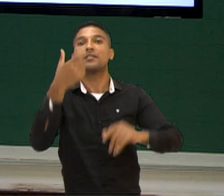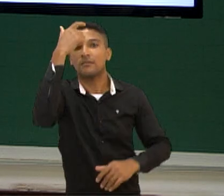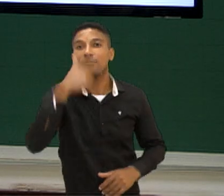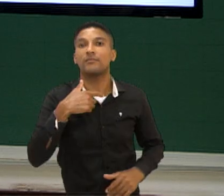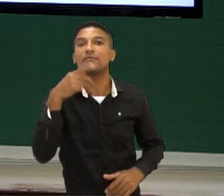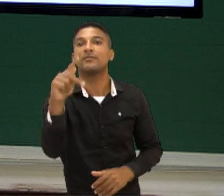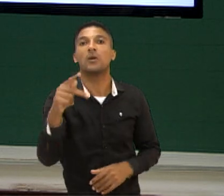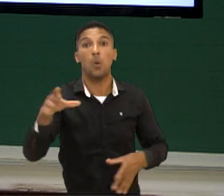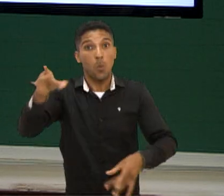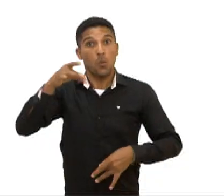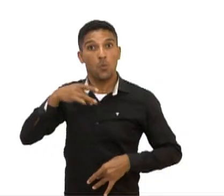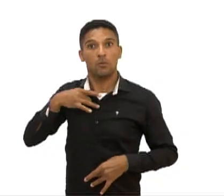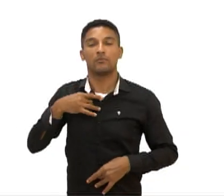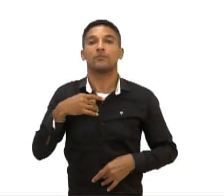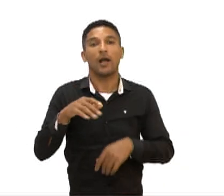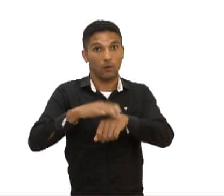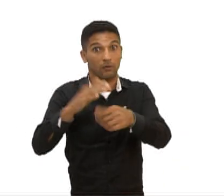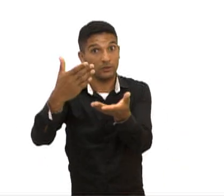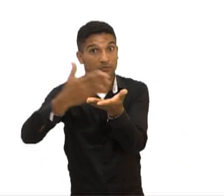pouco nós voltamos, ok?